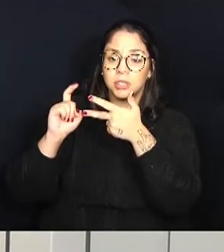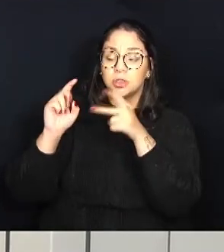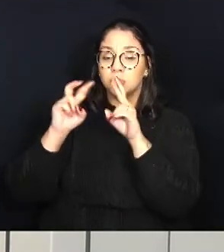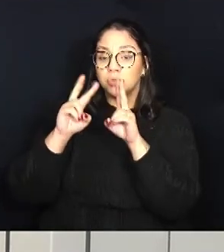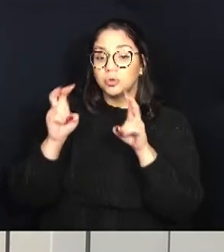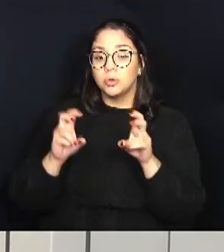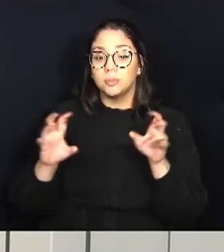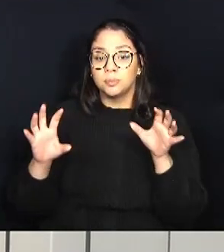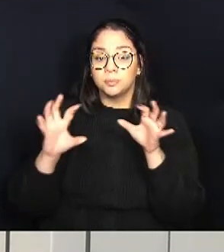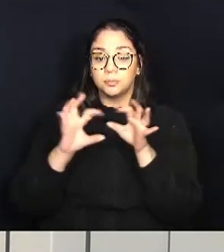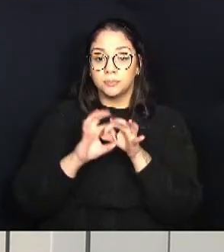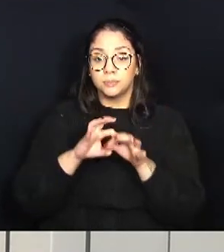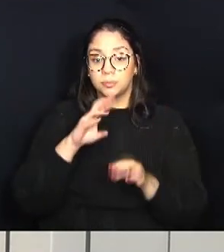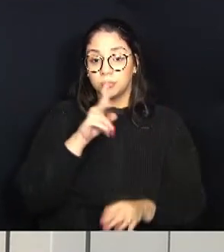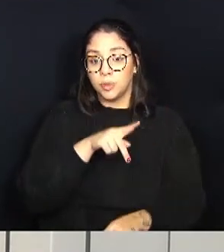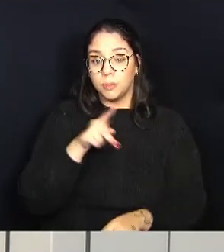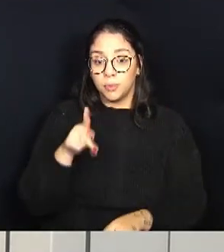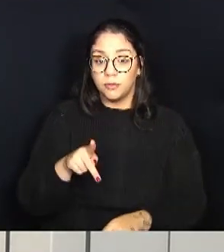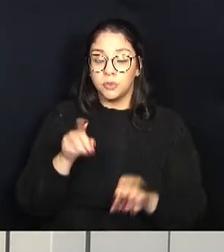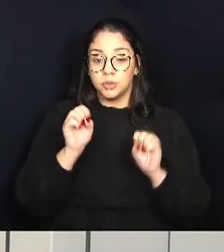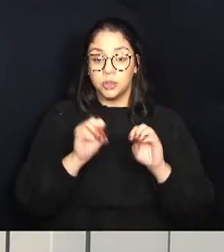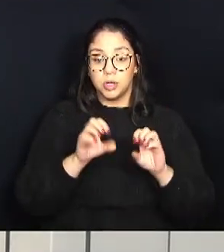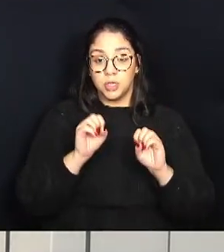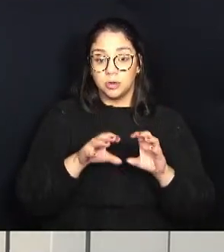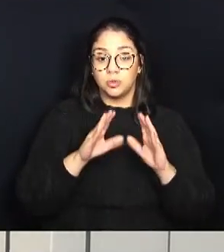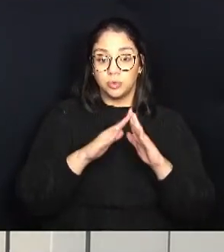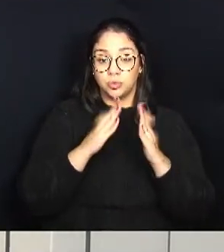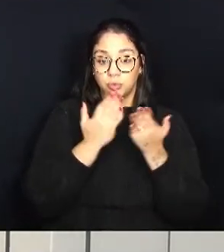da docência na educação infantil.